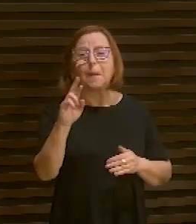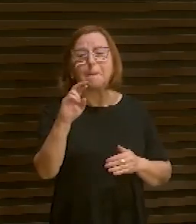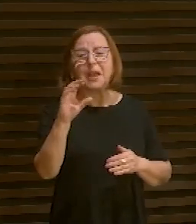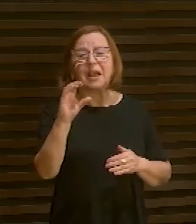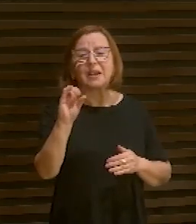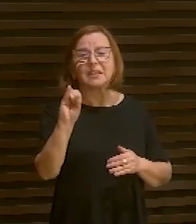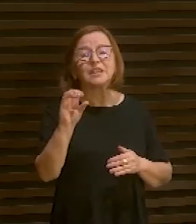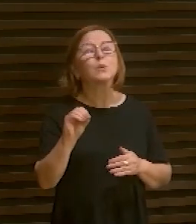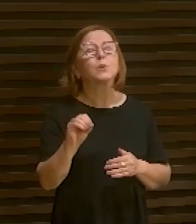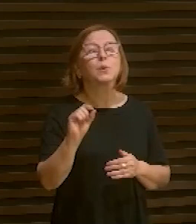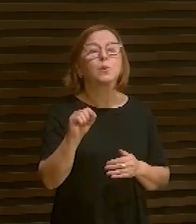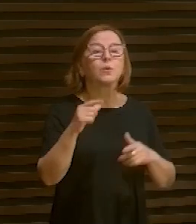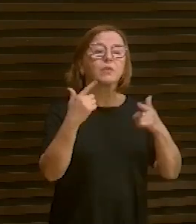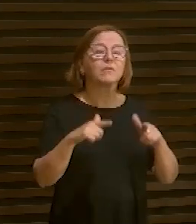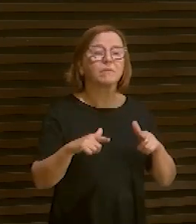mora?